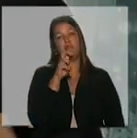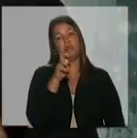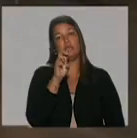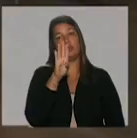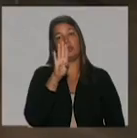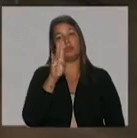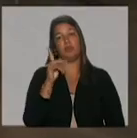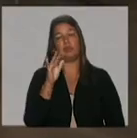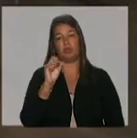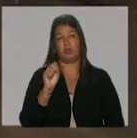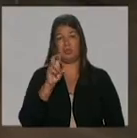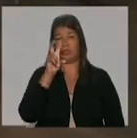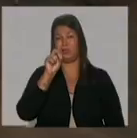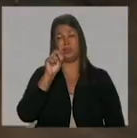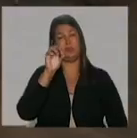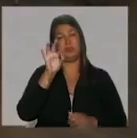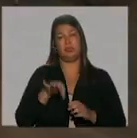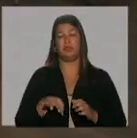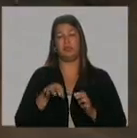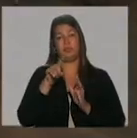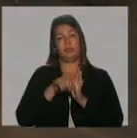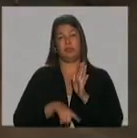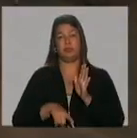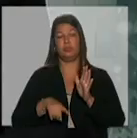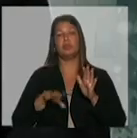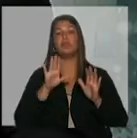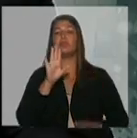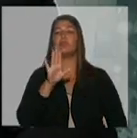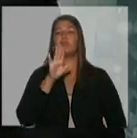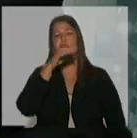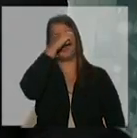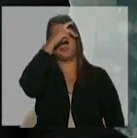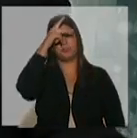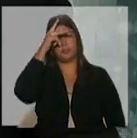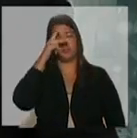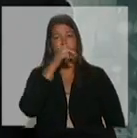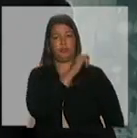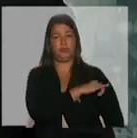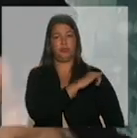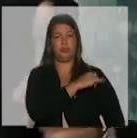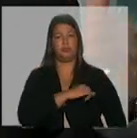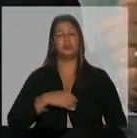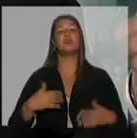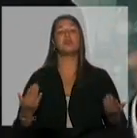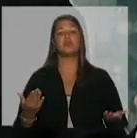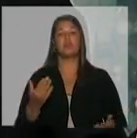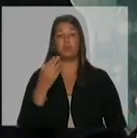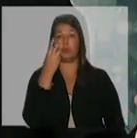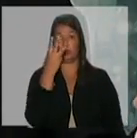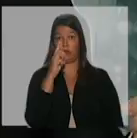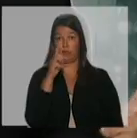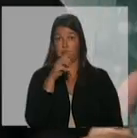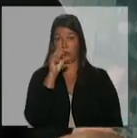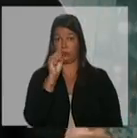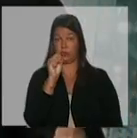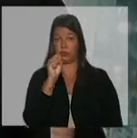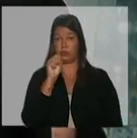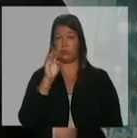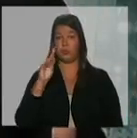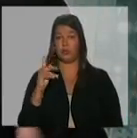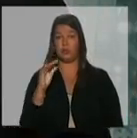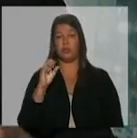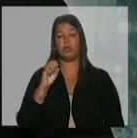3,5 bilhões. A arrecadação do Estado caiu 50%. E a dos municípios no Estado do Rio de Janeiro, aquilo que era 3,8 bilhões